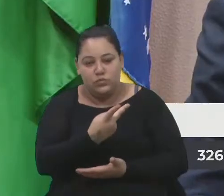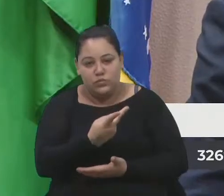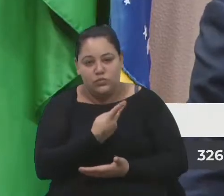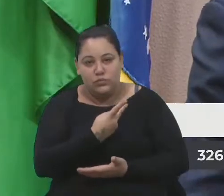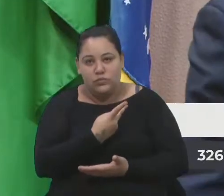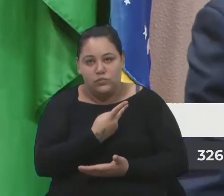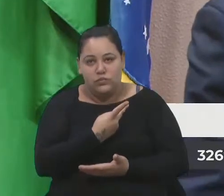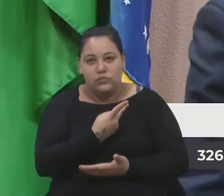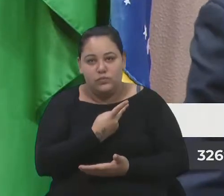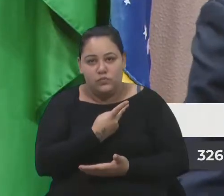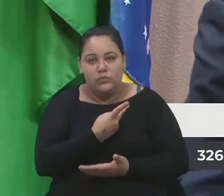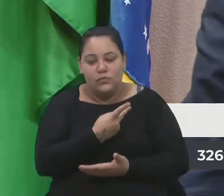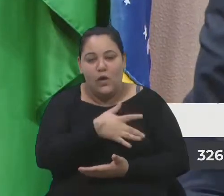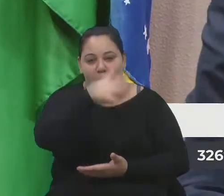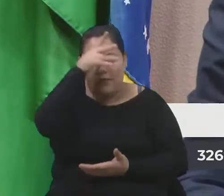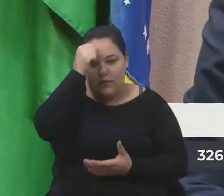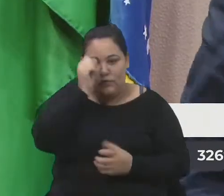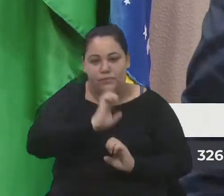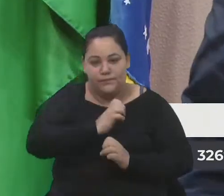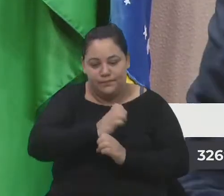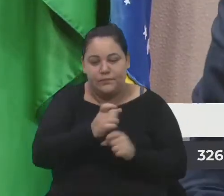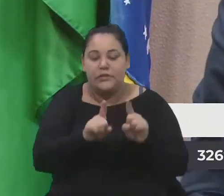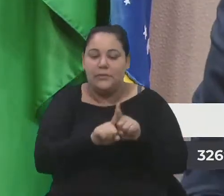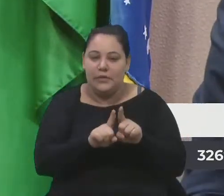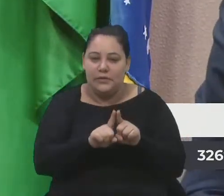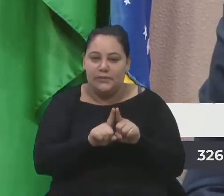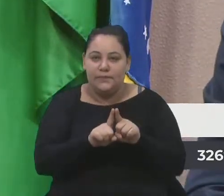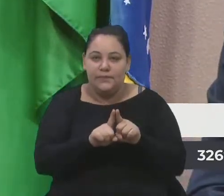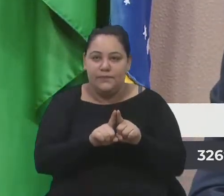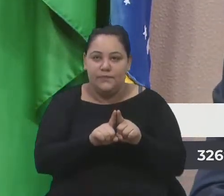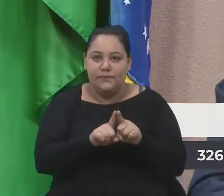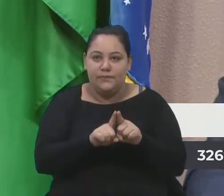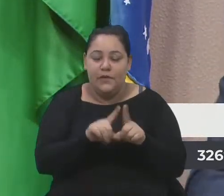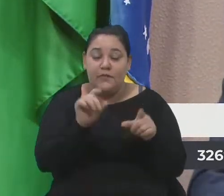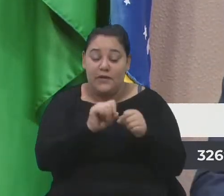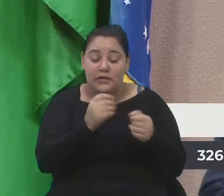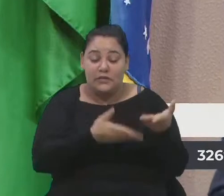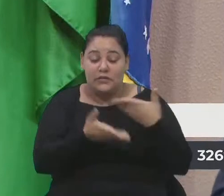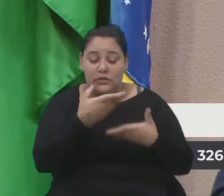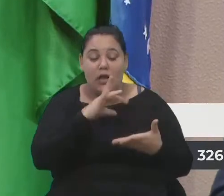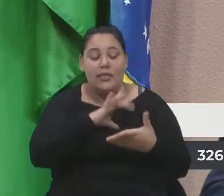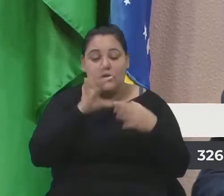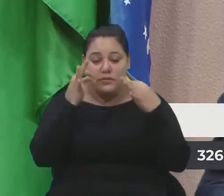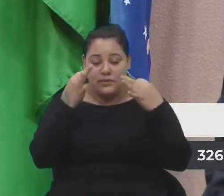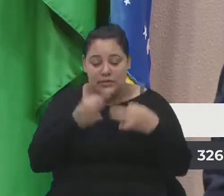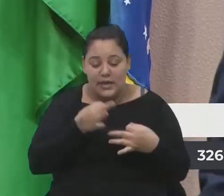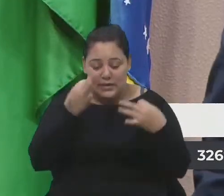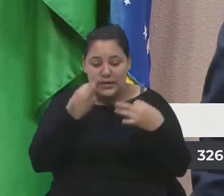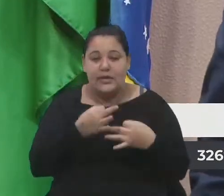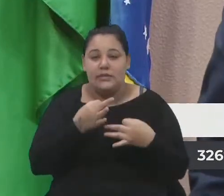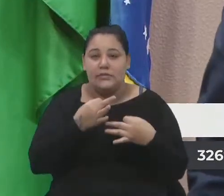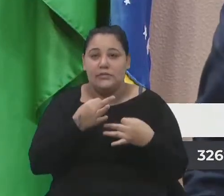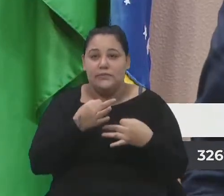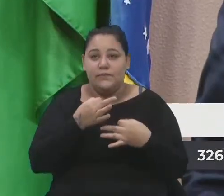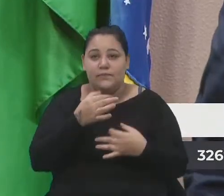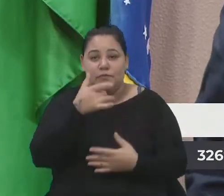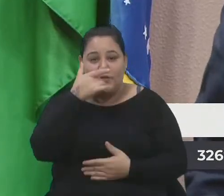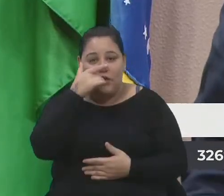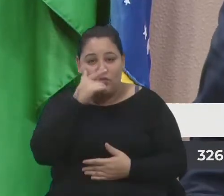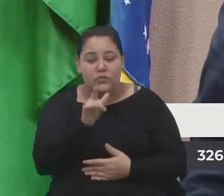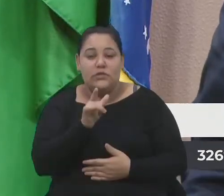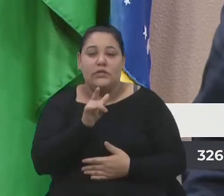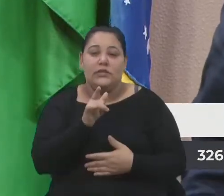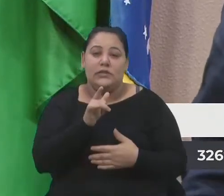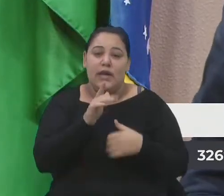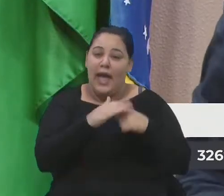agrade as duas partes, e que, agradando as duas partes, eu tenho certeza absoluta que agradará toda a comunidade